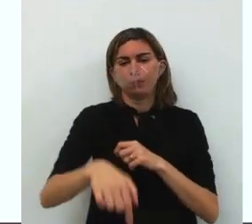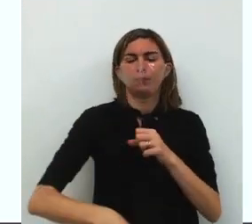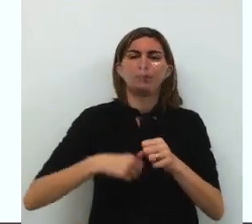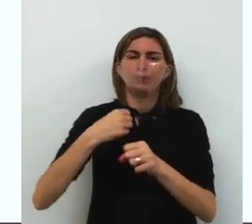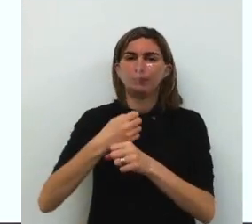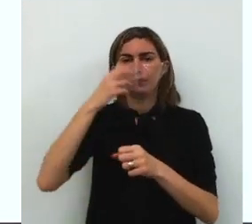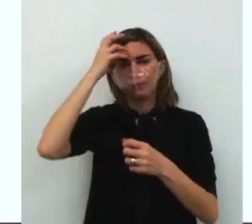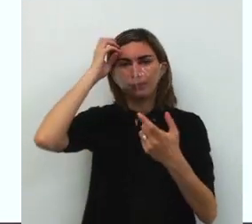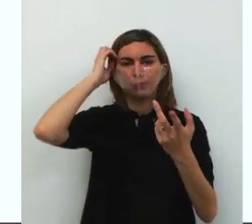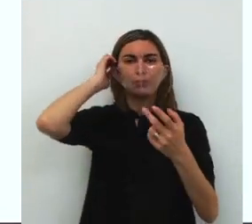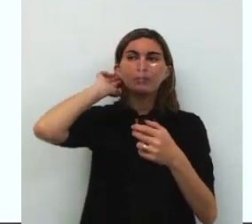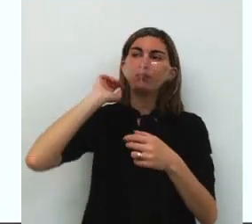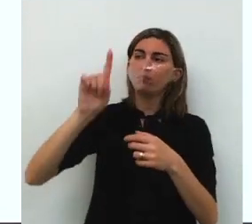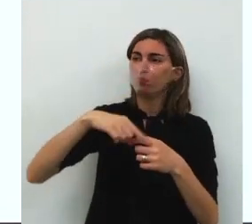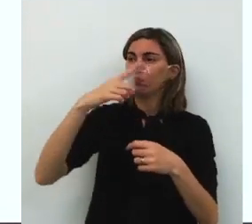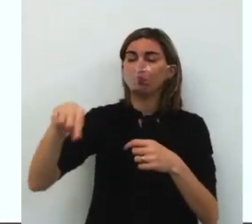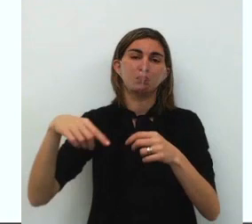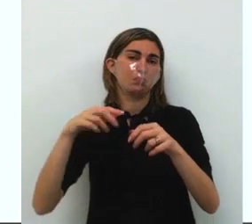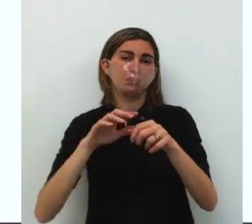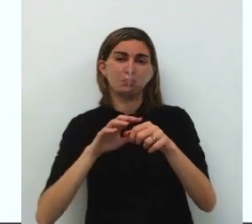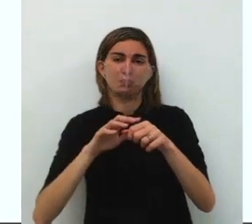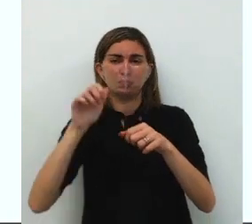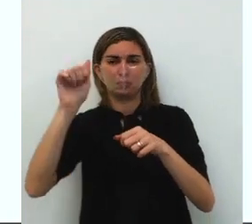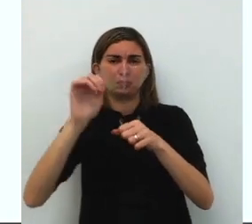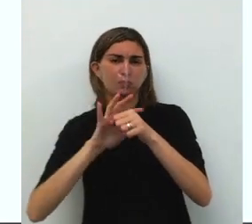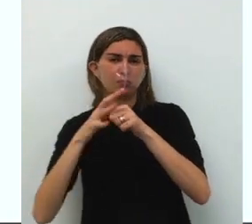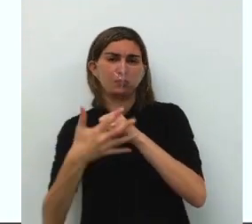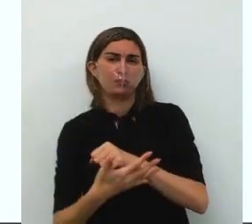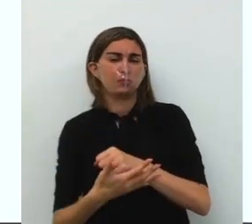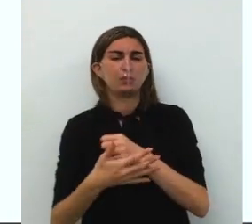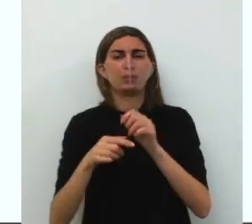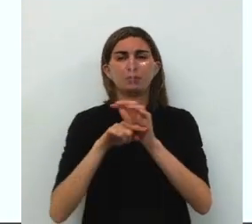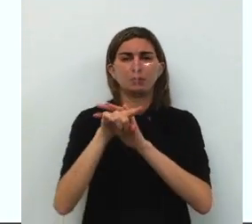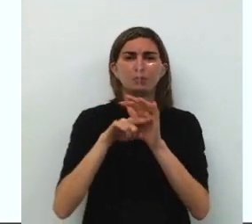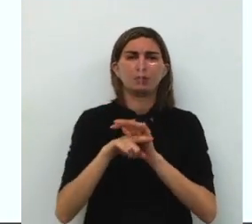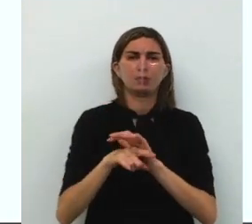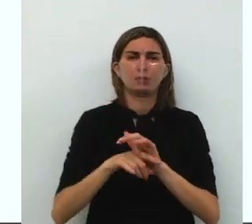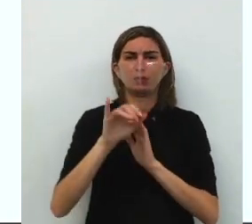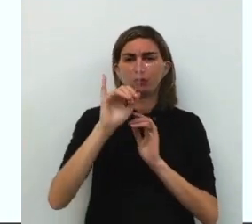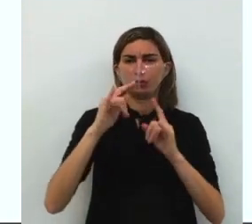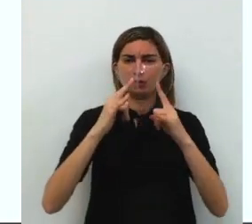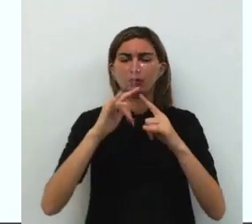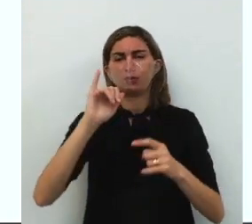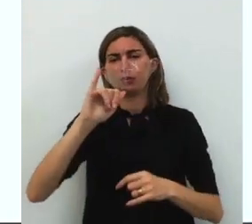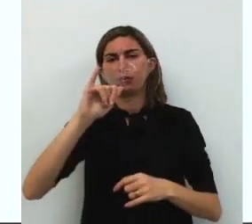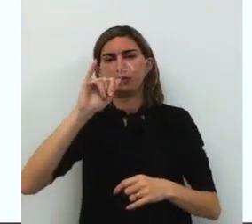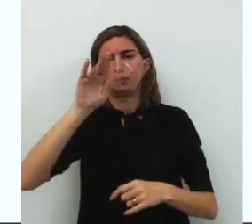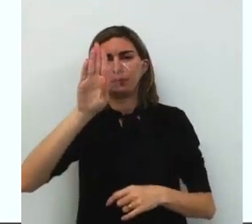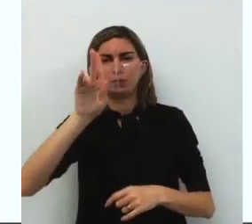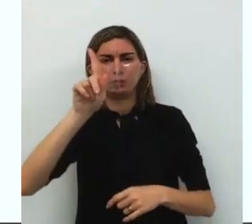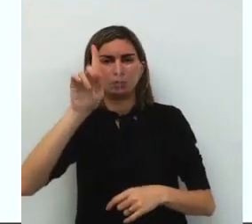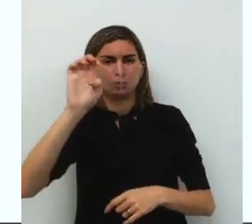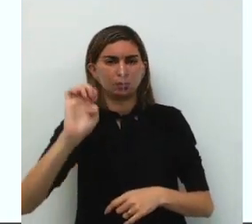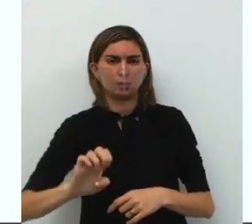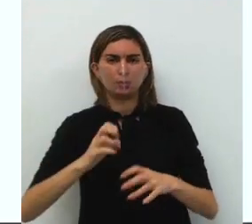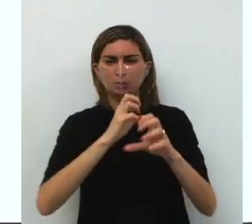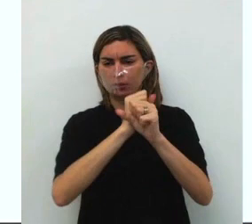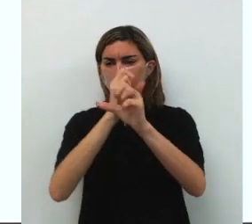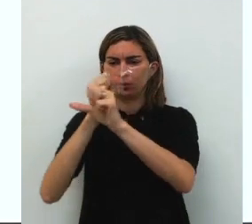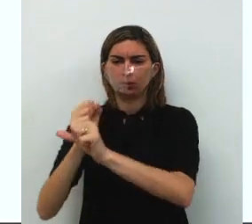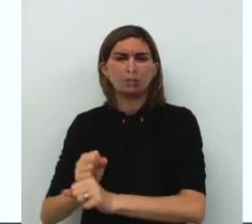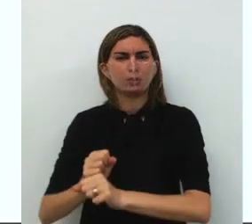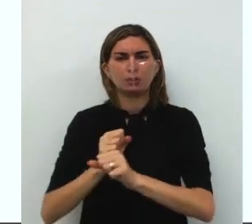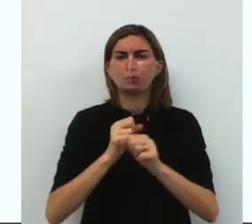esse ano foram cancelados por conta da Covid-19, a pesquisa do IBGE, que é o censo. Ele